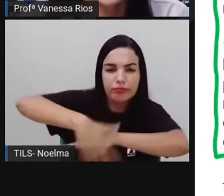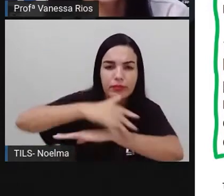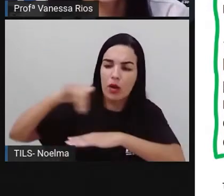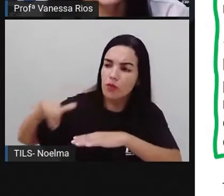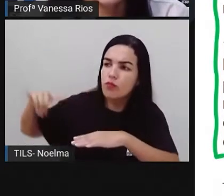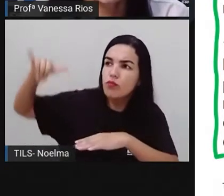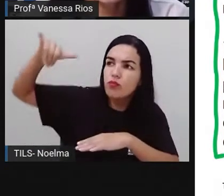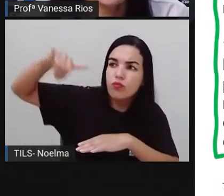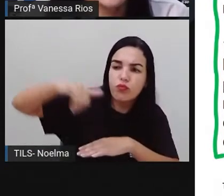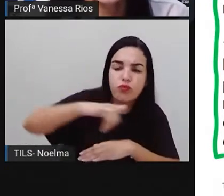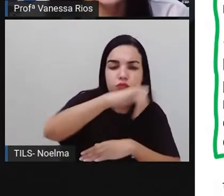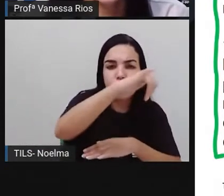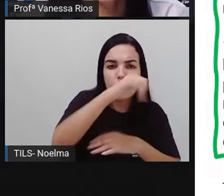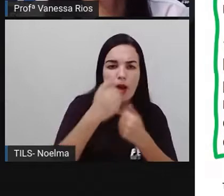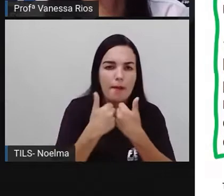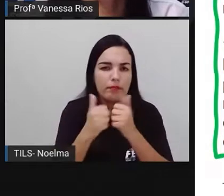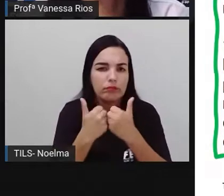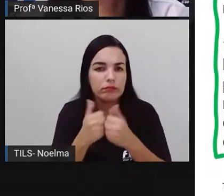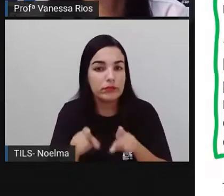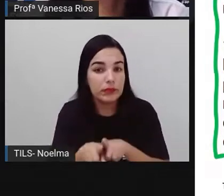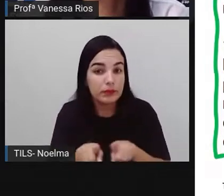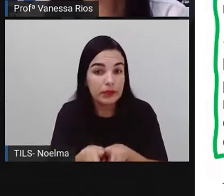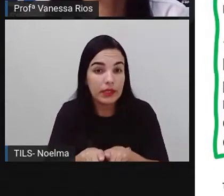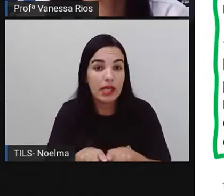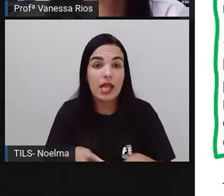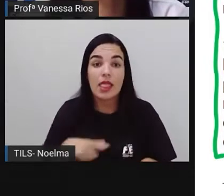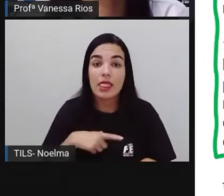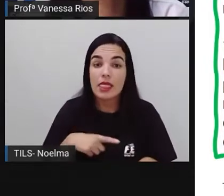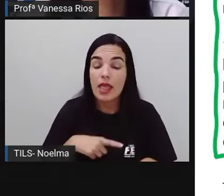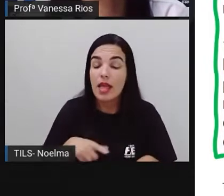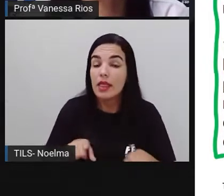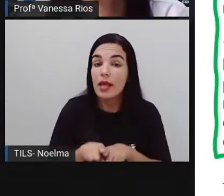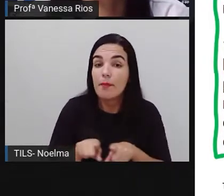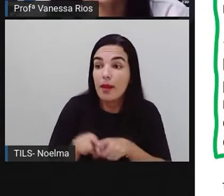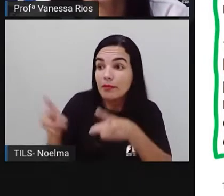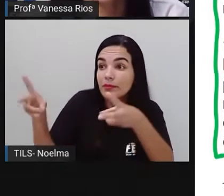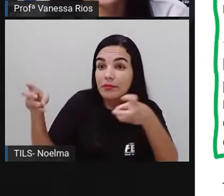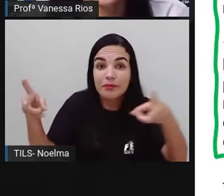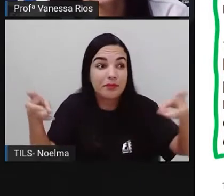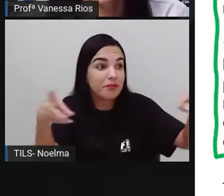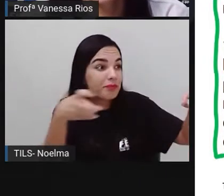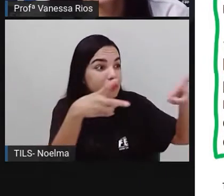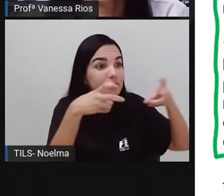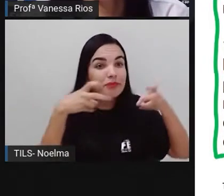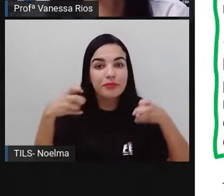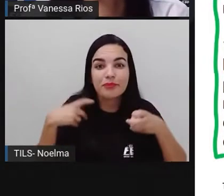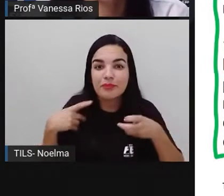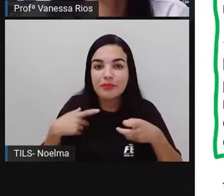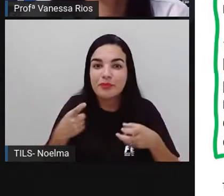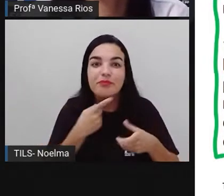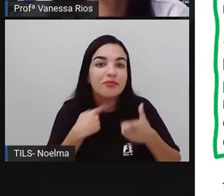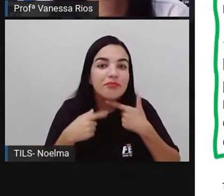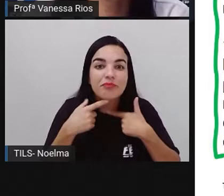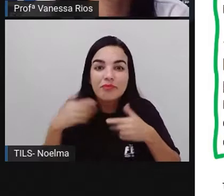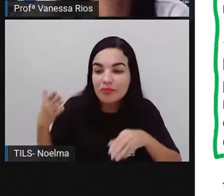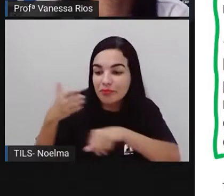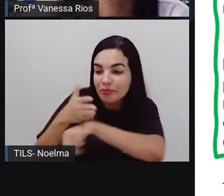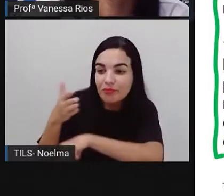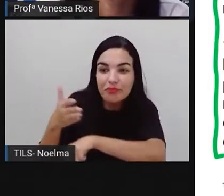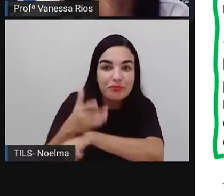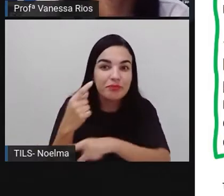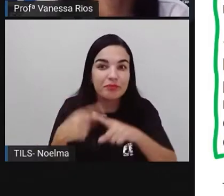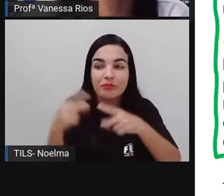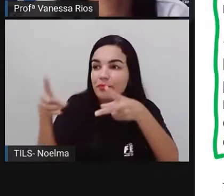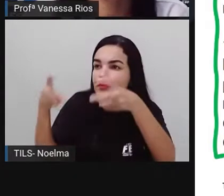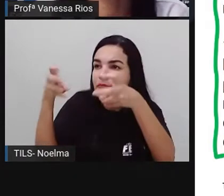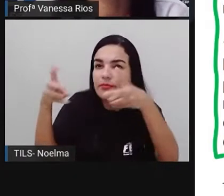disso, servem como atrativo em muitos estabelecimentos comerciais, que chamam a atenção dos